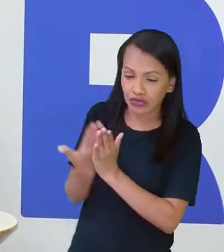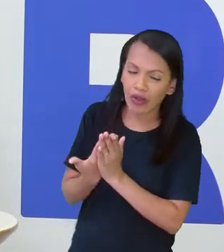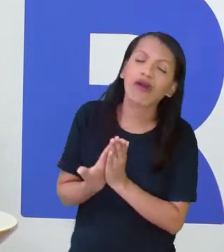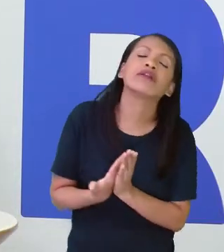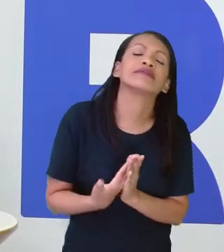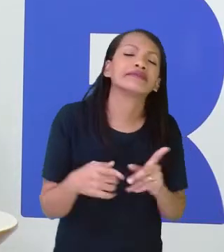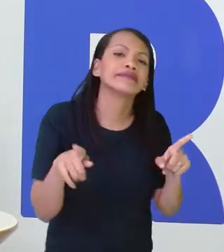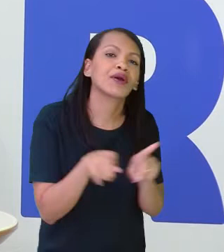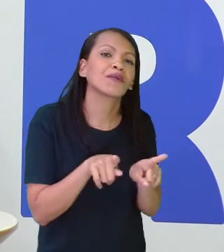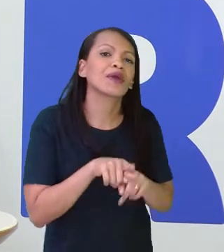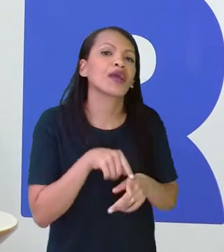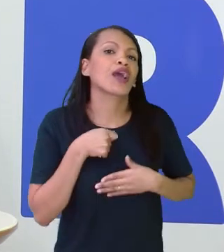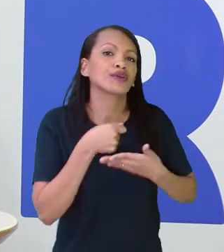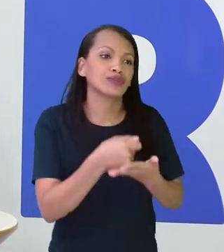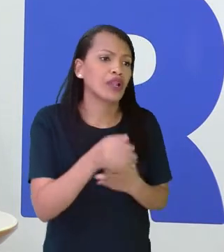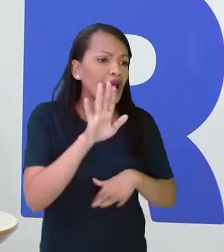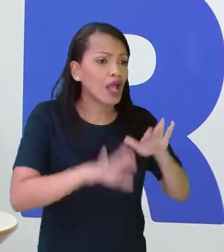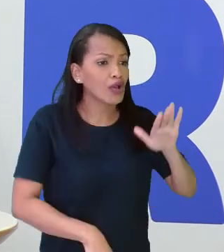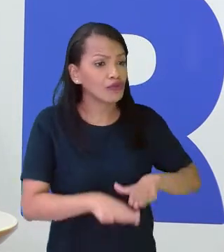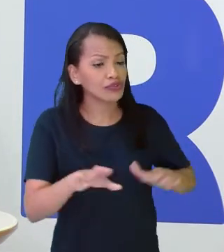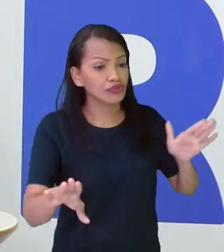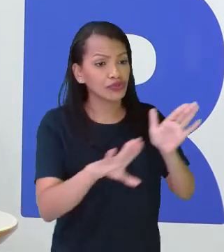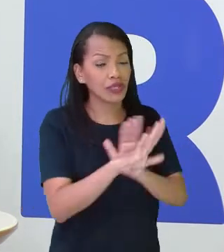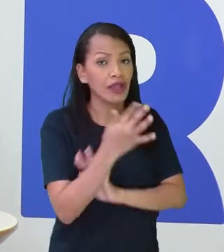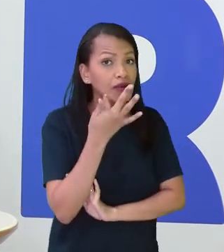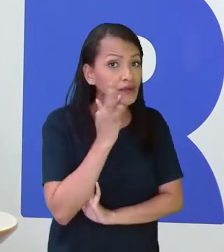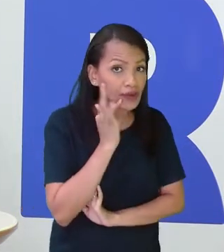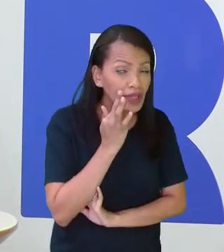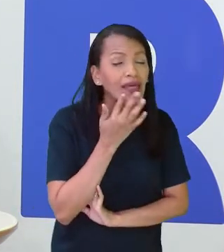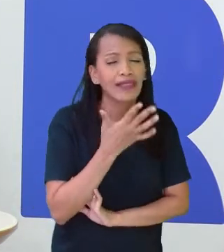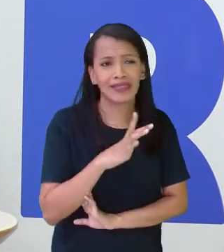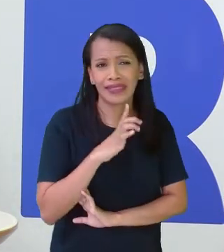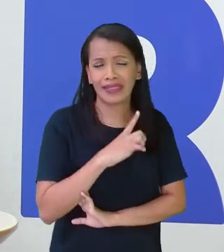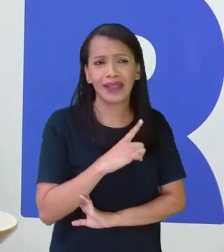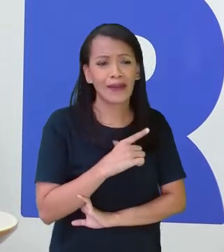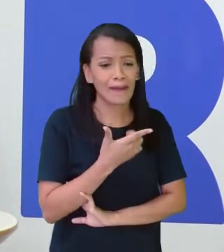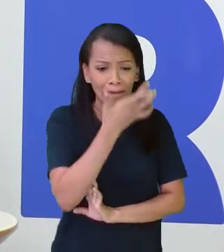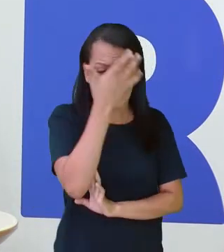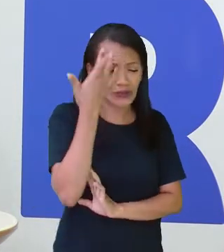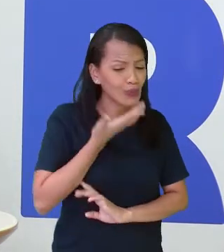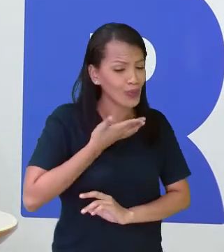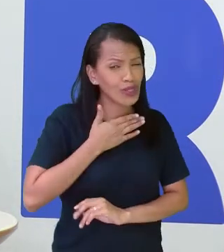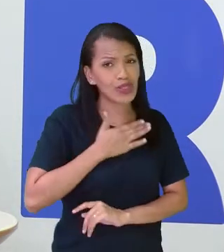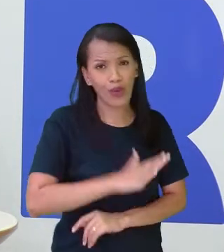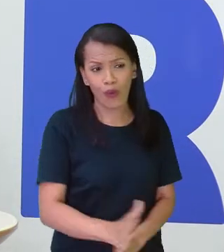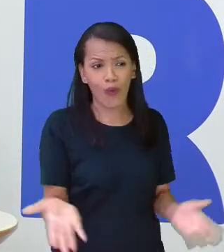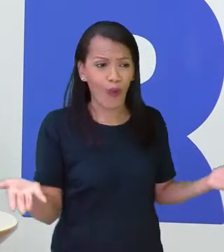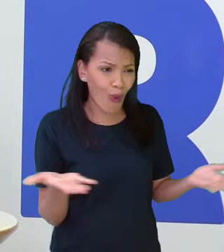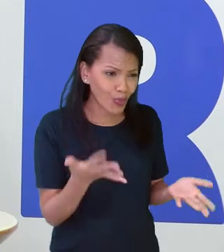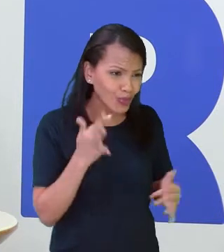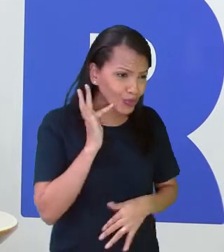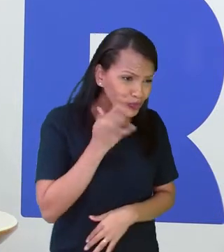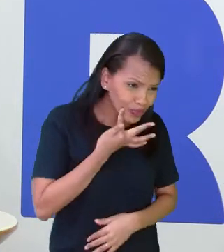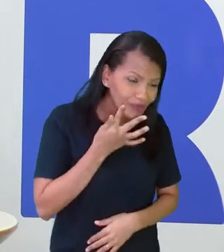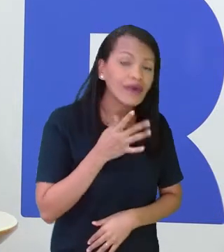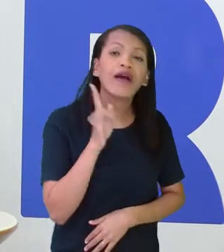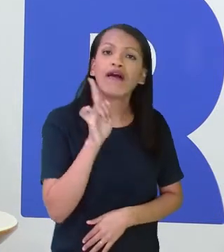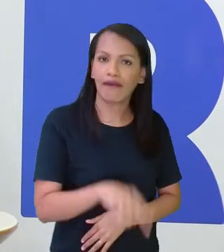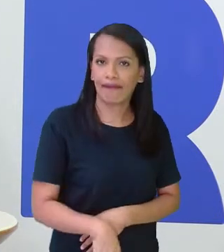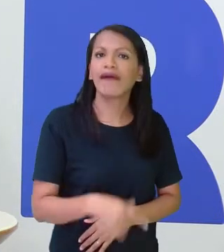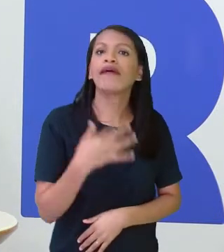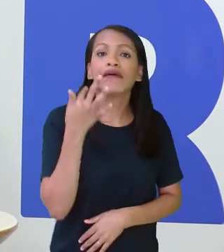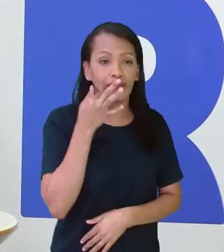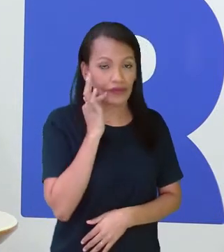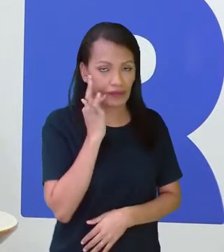falou, às vezes chegam as frutas, muita gente não gosta, diz, hoje é fruta, mas as frutas, elas têm